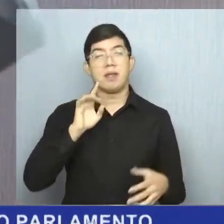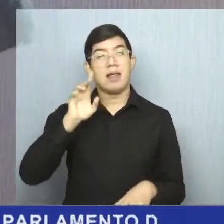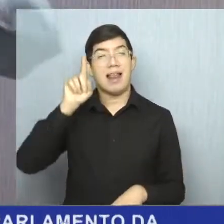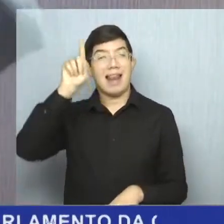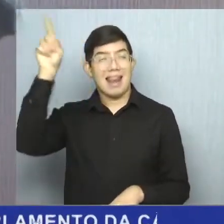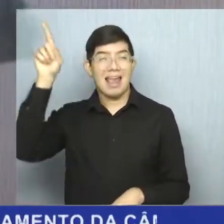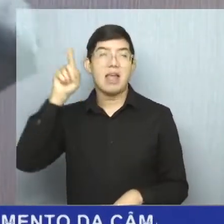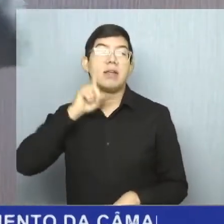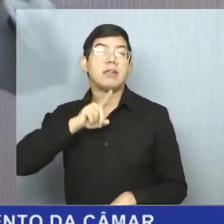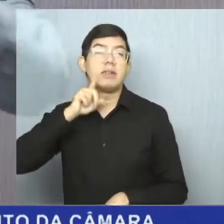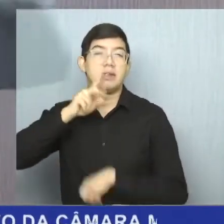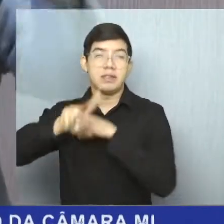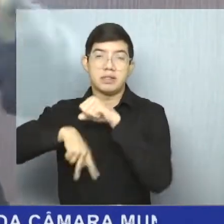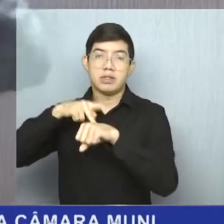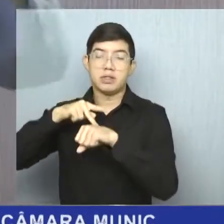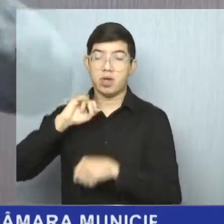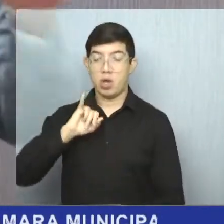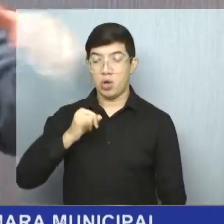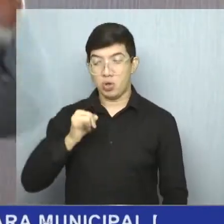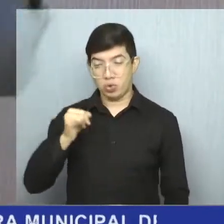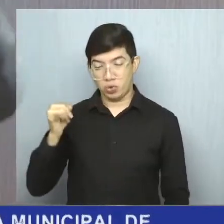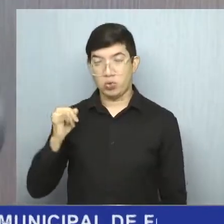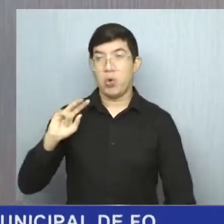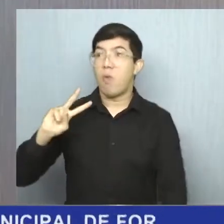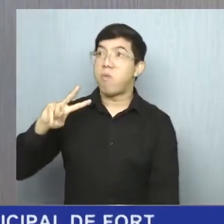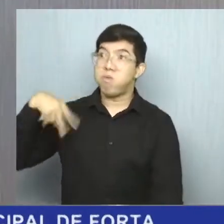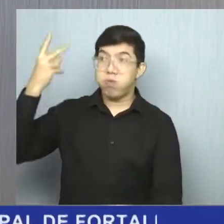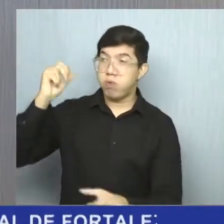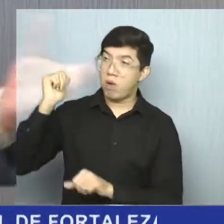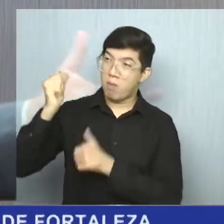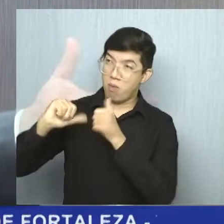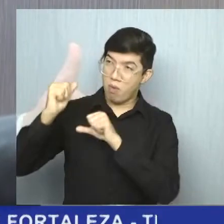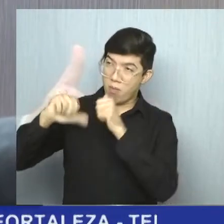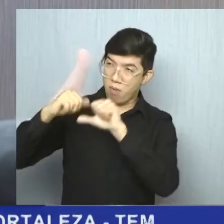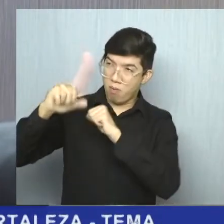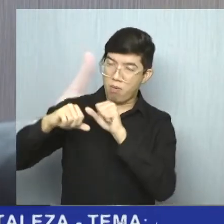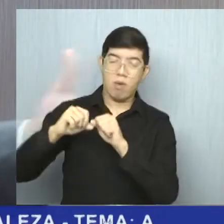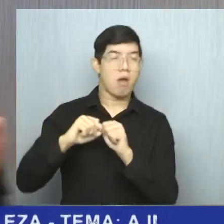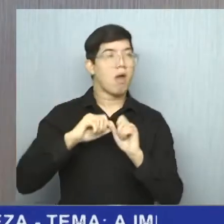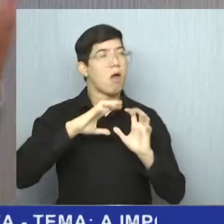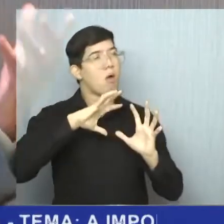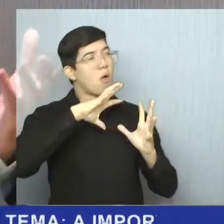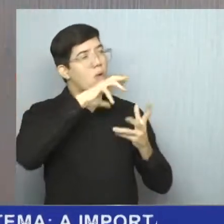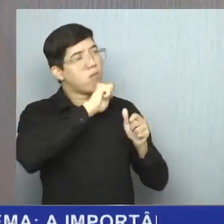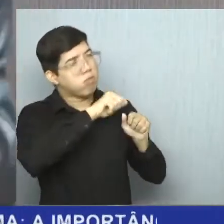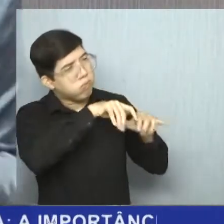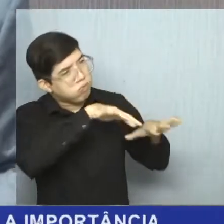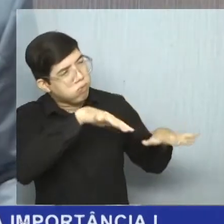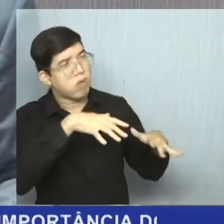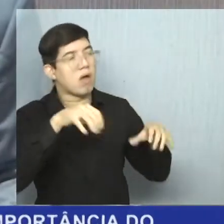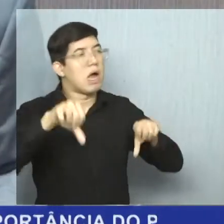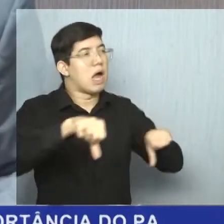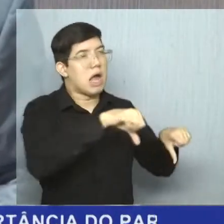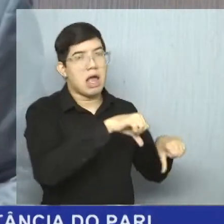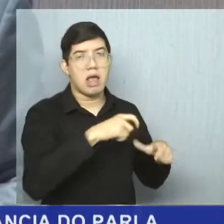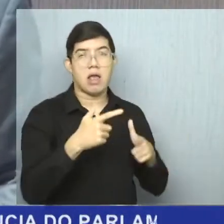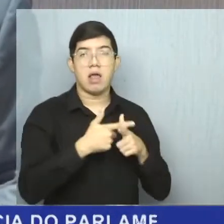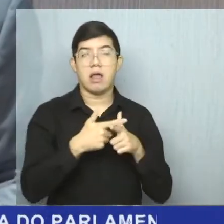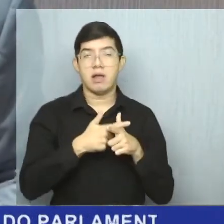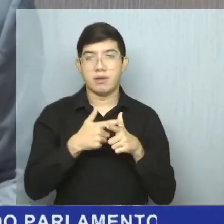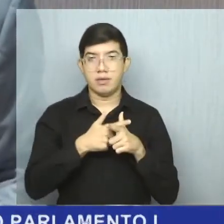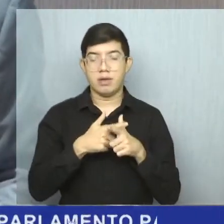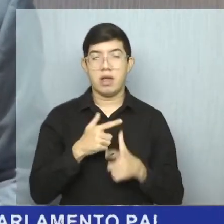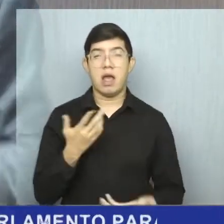todos os preços centrais da economia brasileira se abalam, a inflação voltou com um peso que não se conhecia há 27